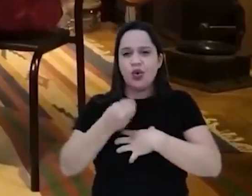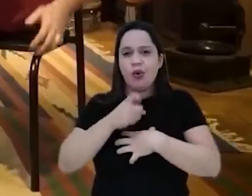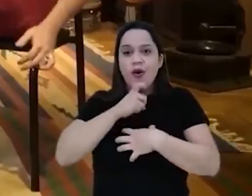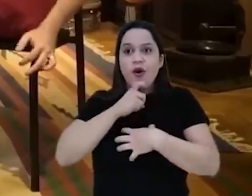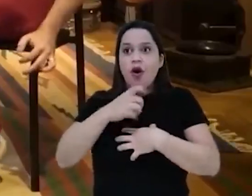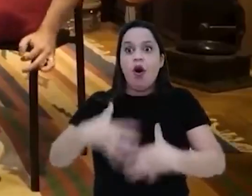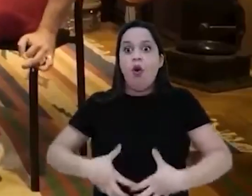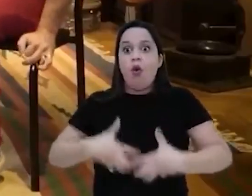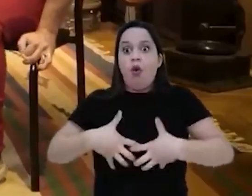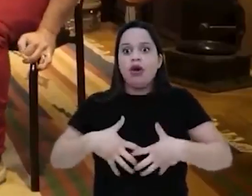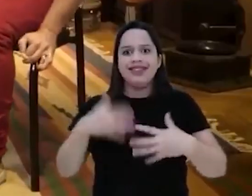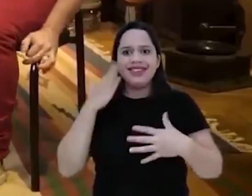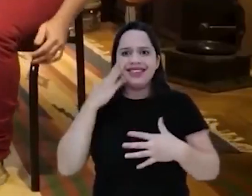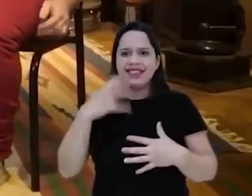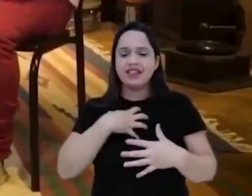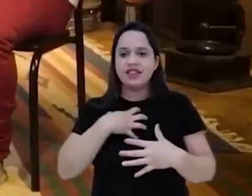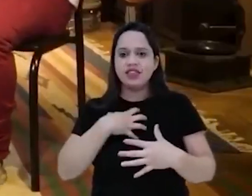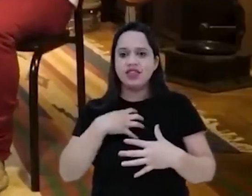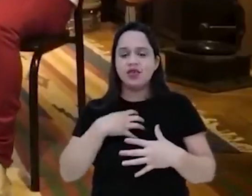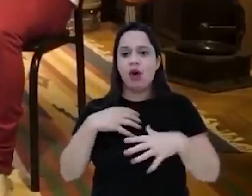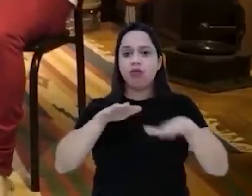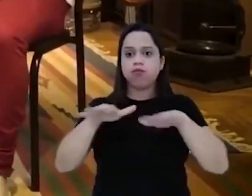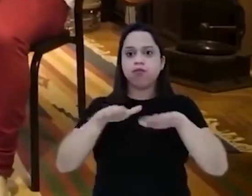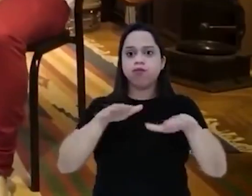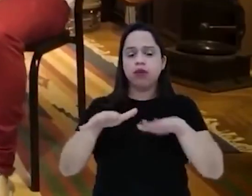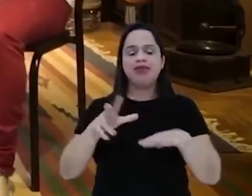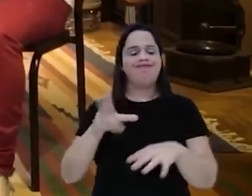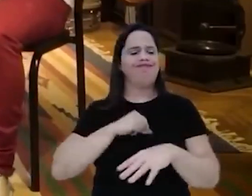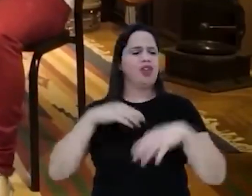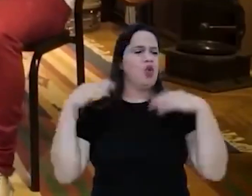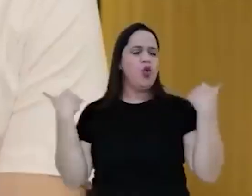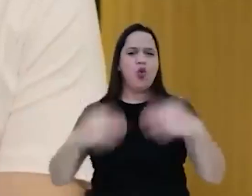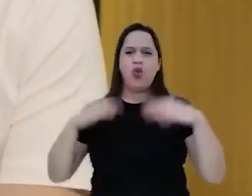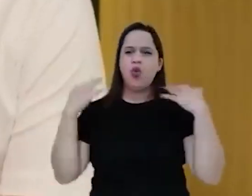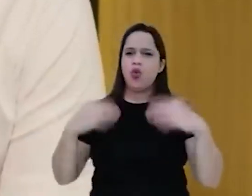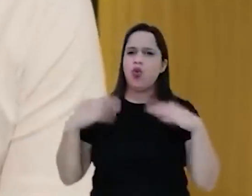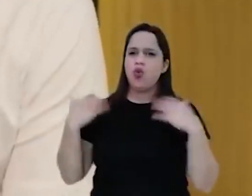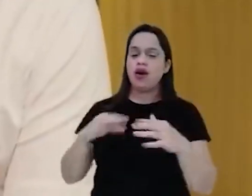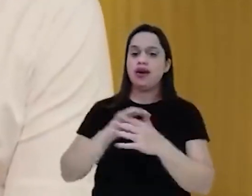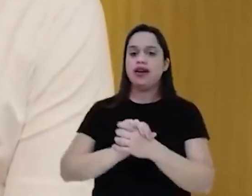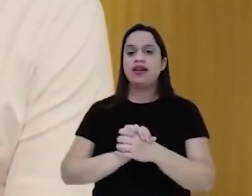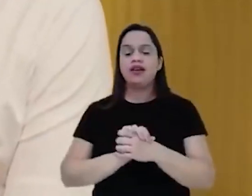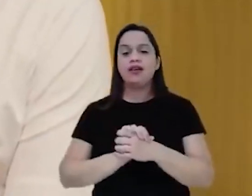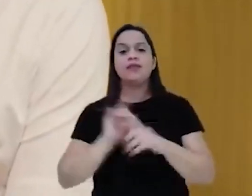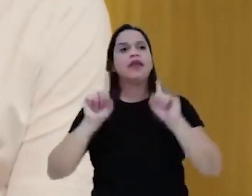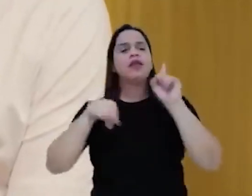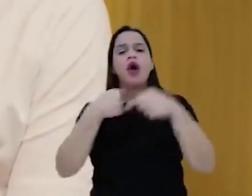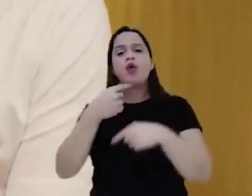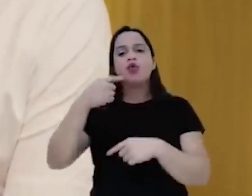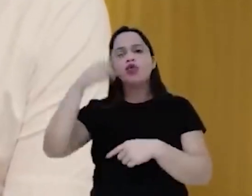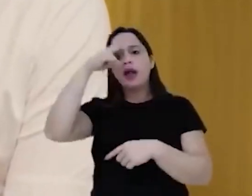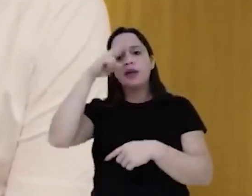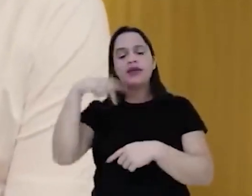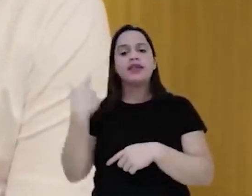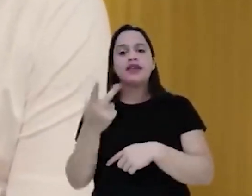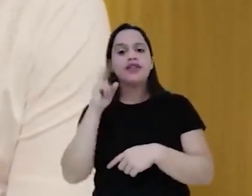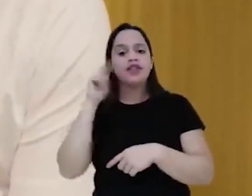se você sente uma turbulência né a pouco cara E aí na hora que a última lembrança tudo